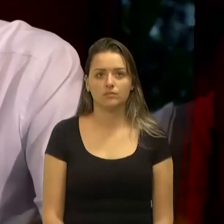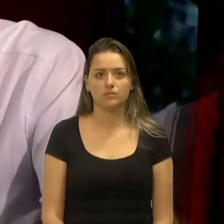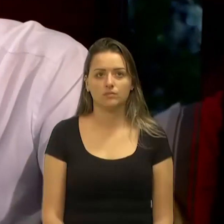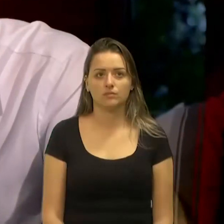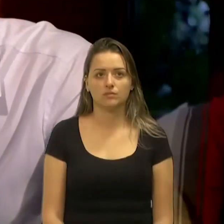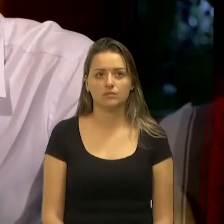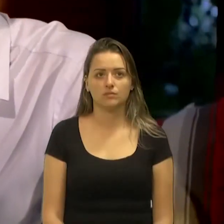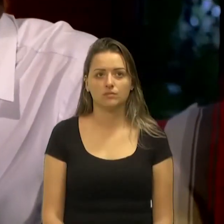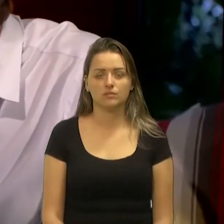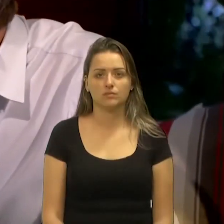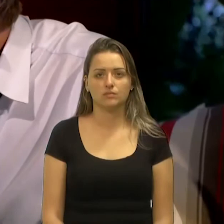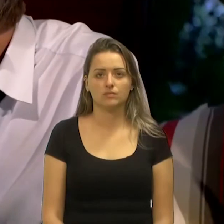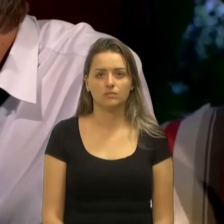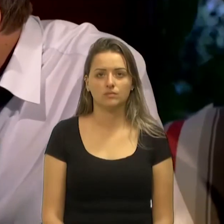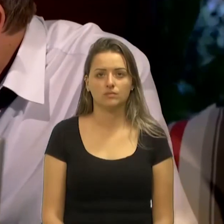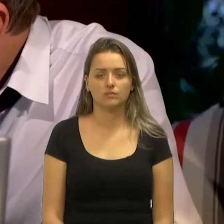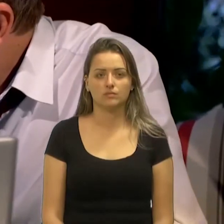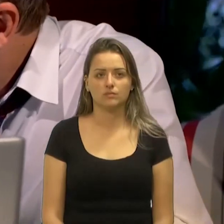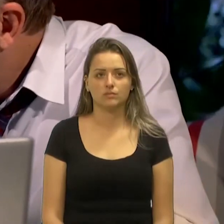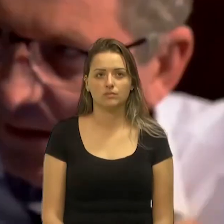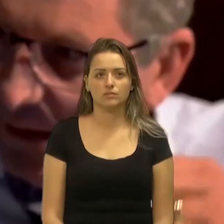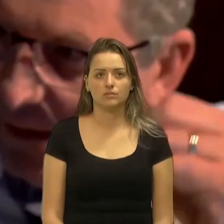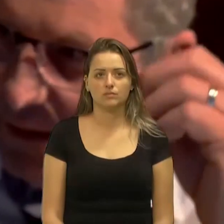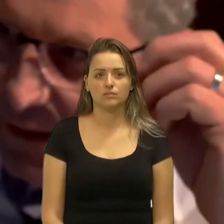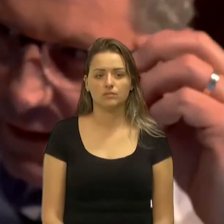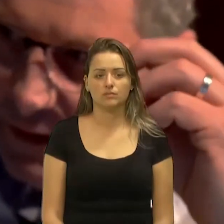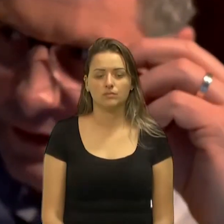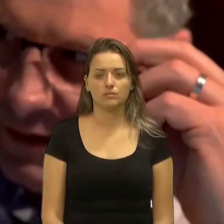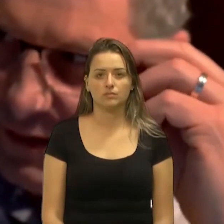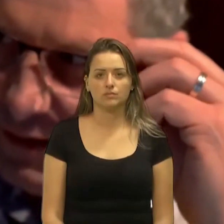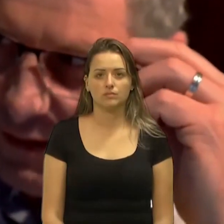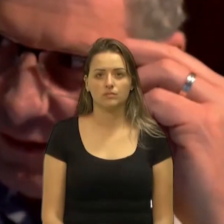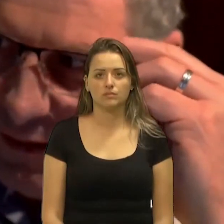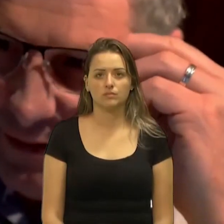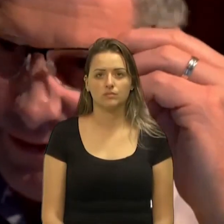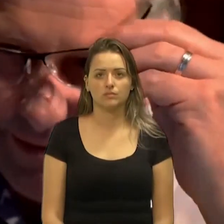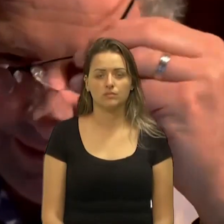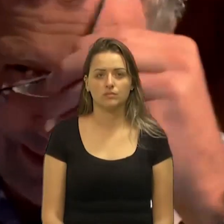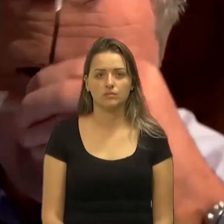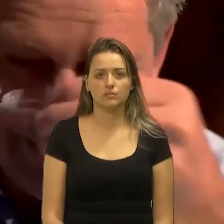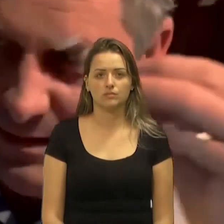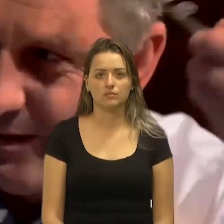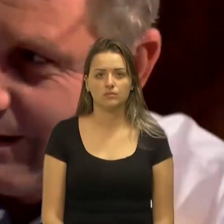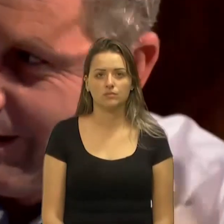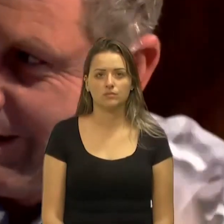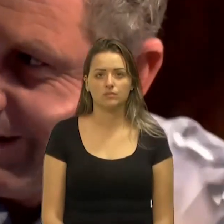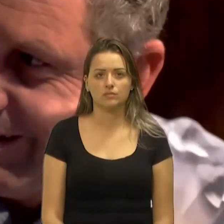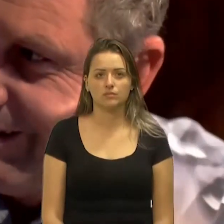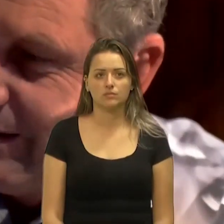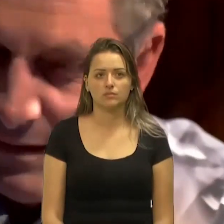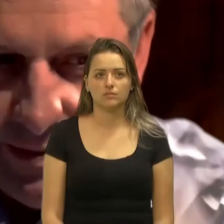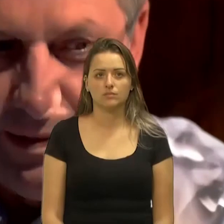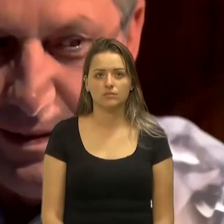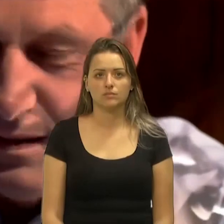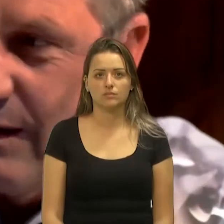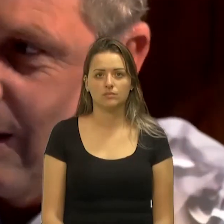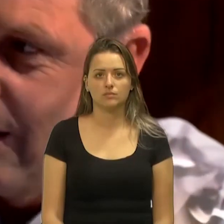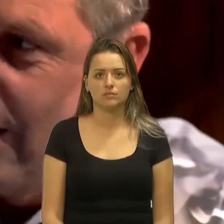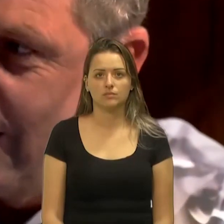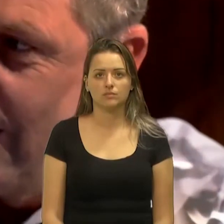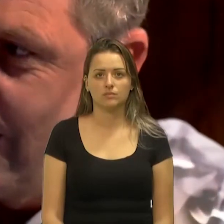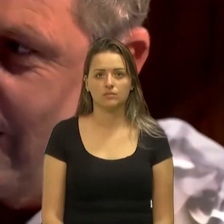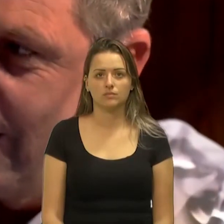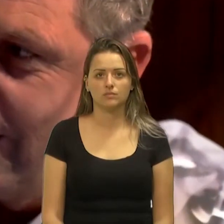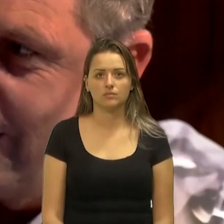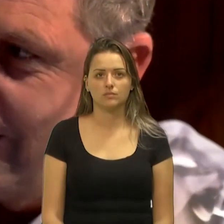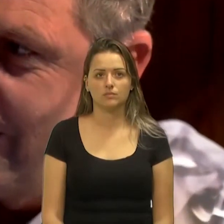anos, representando as micro e pequenas empresas do Nordeste gaúcho. Atualmente, conta com mais de 2,5 mil